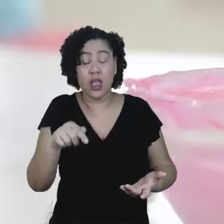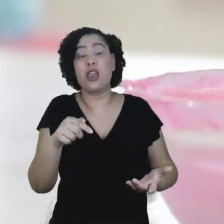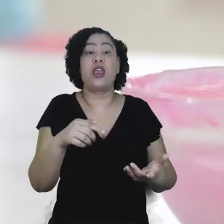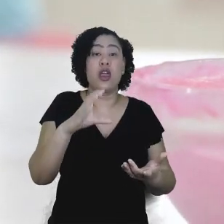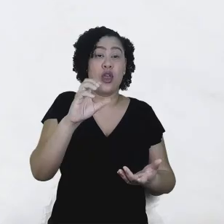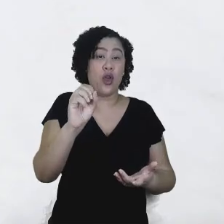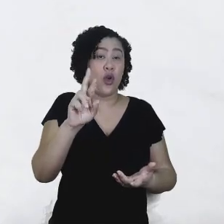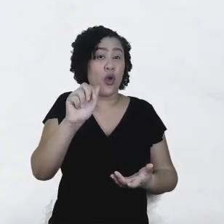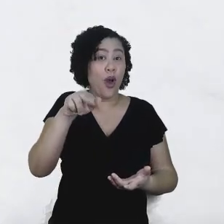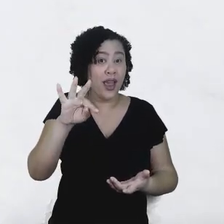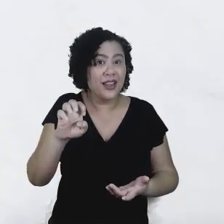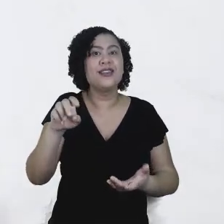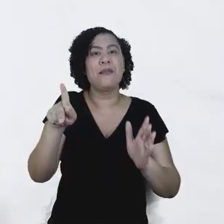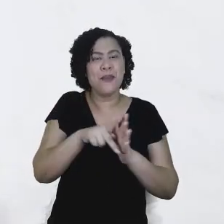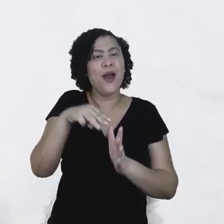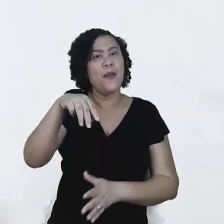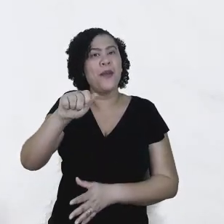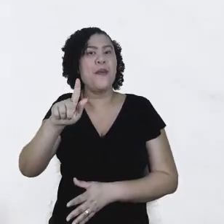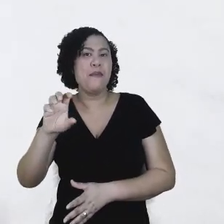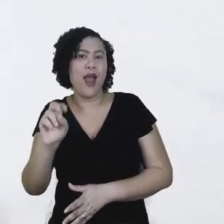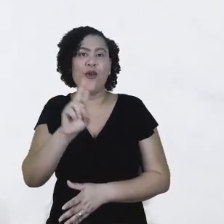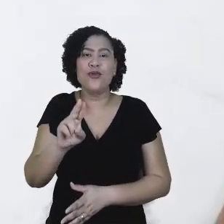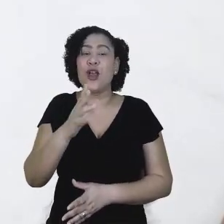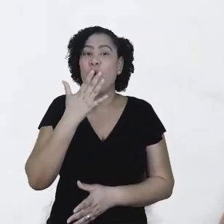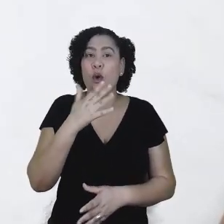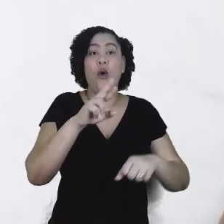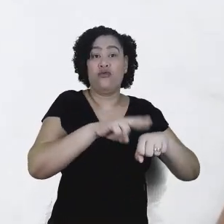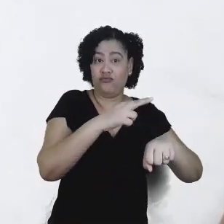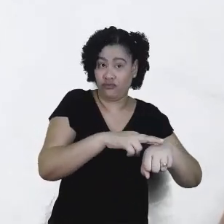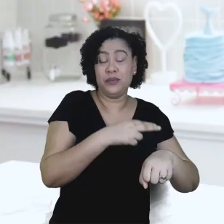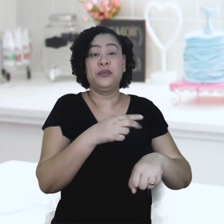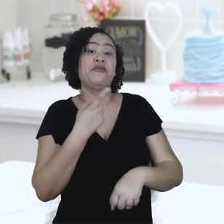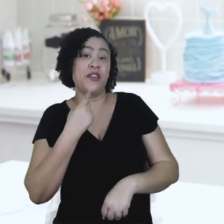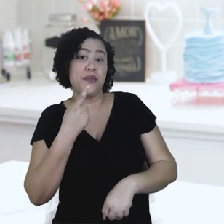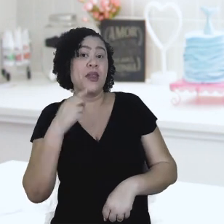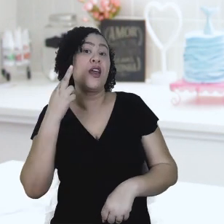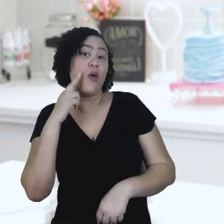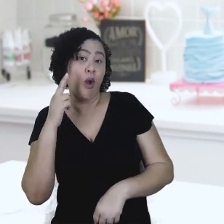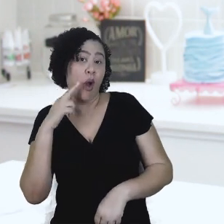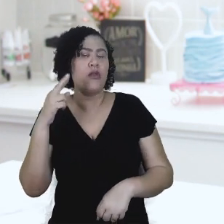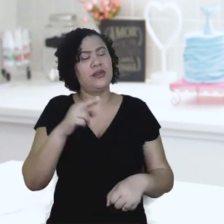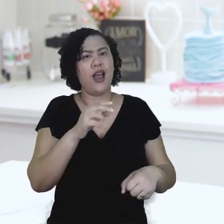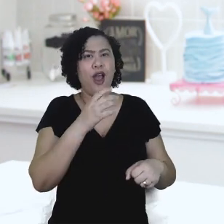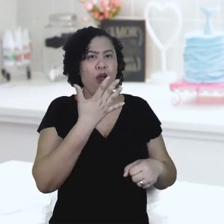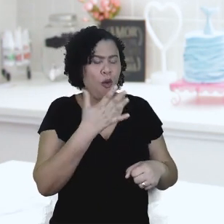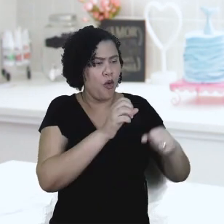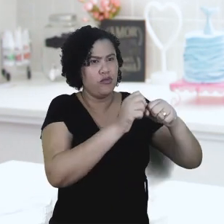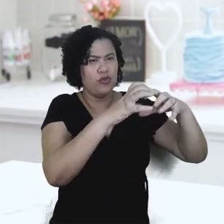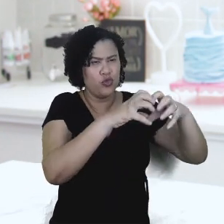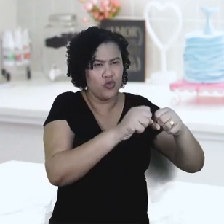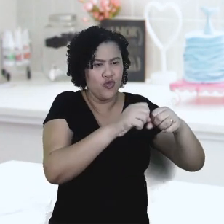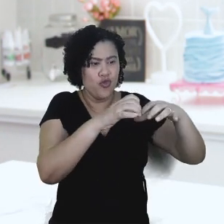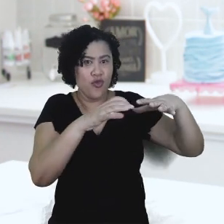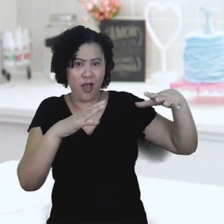hidrossolúveis em pó da Mago e colori nas cores violeta, vermelho e rosa. E agora, depois de tudo isso preparado, é